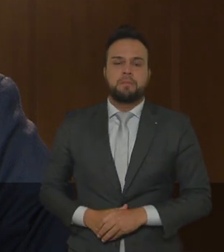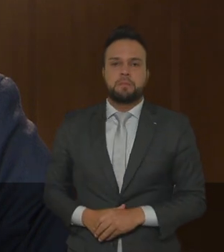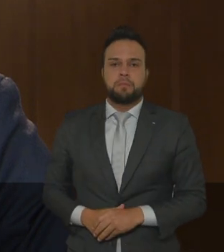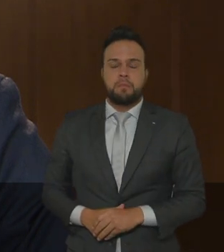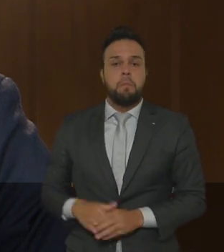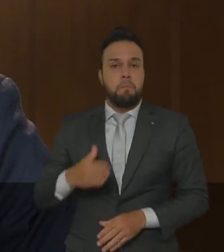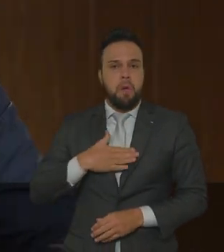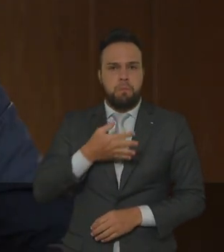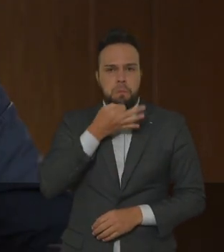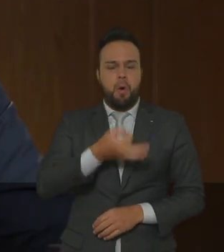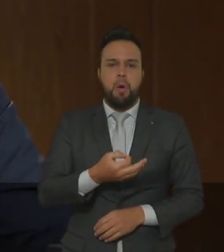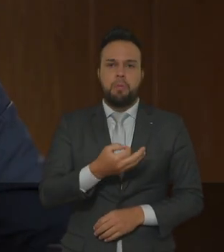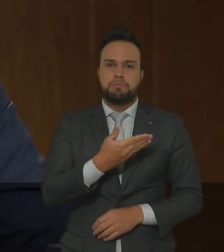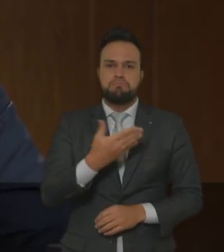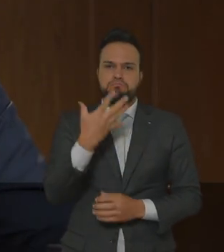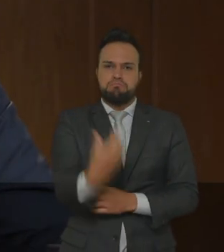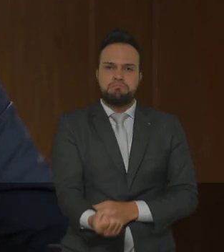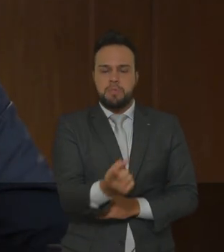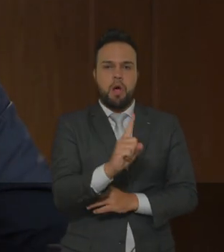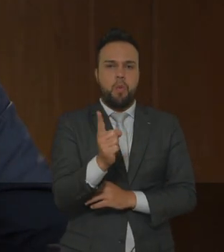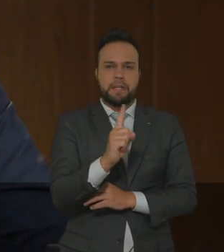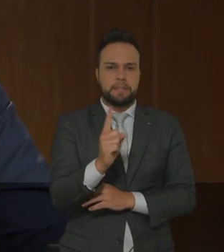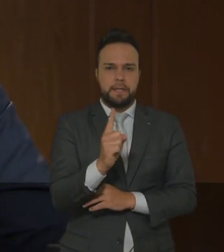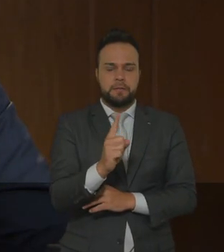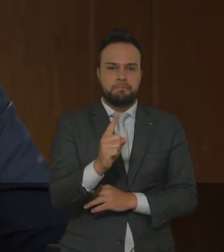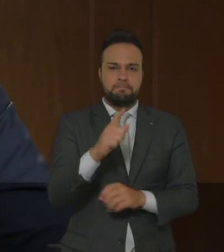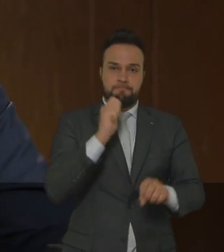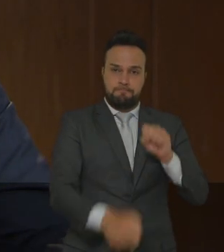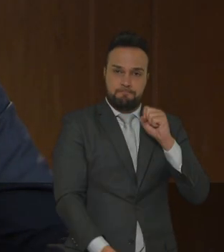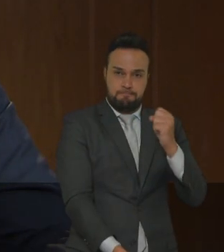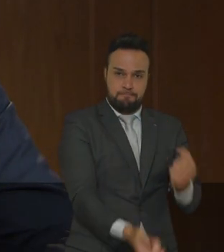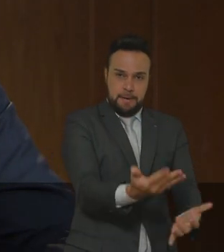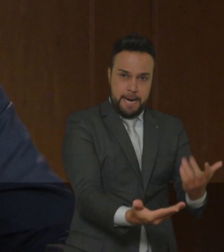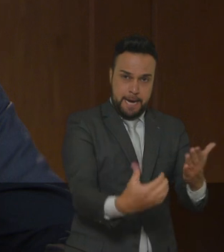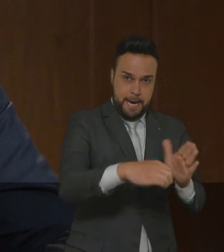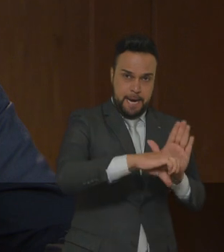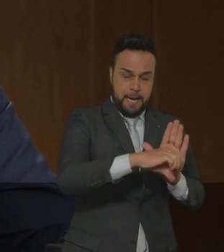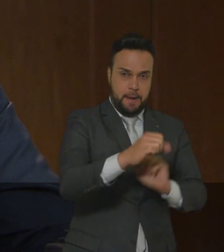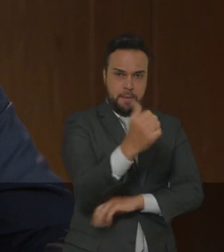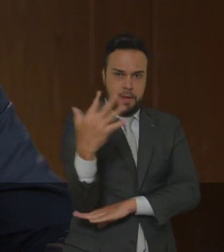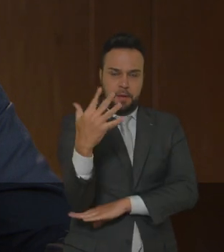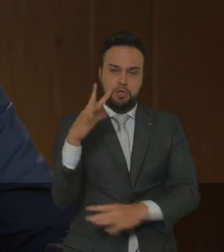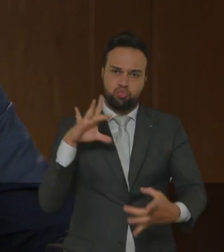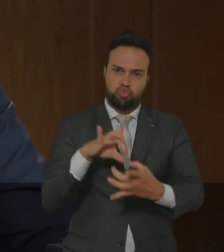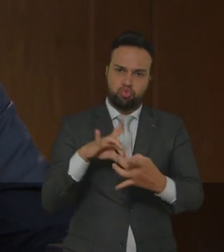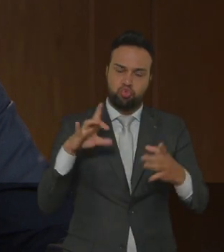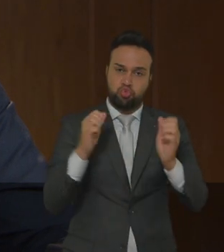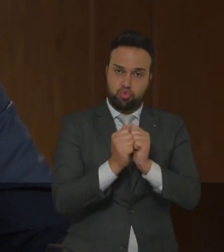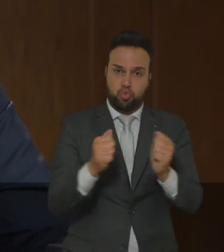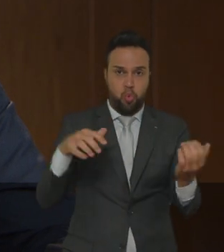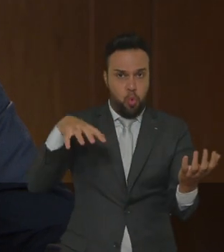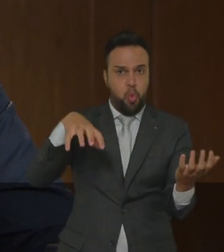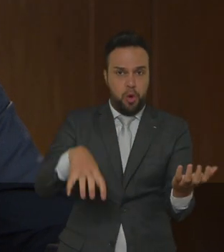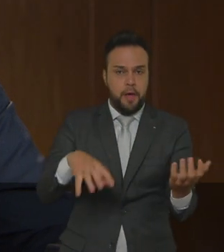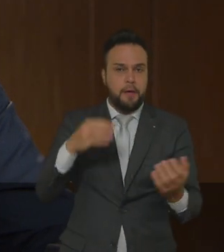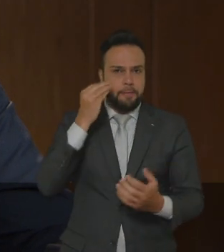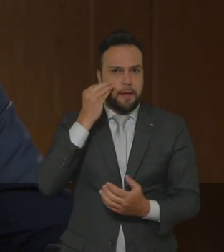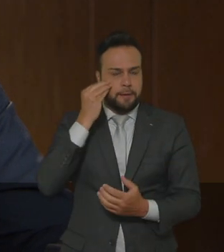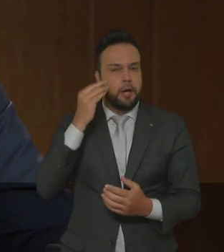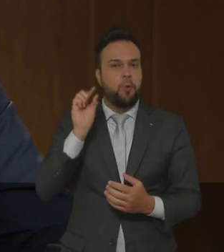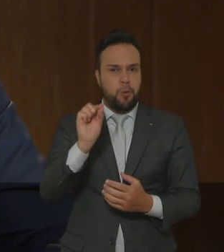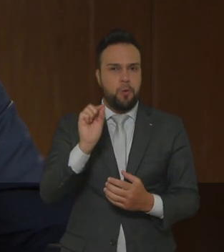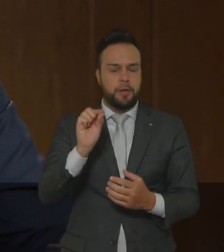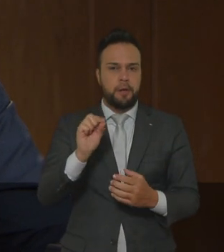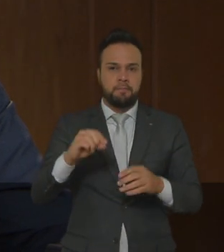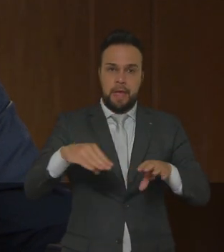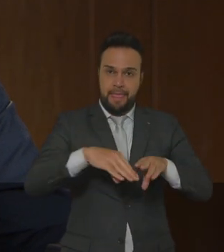com Rigor e determinação mantenha minha política de tolerância zero com o crime ambiental juntamente com o